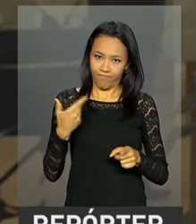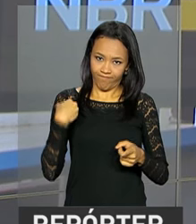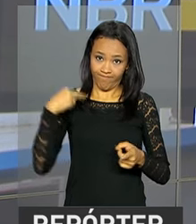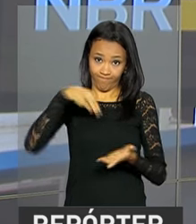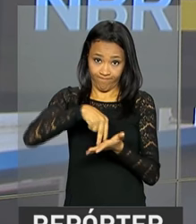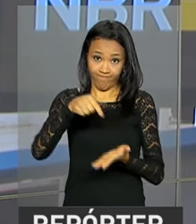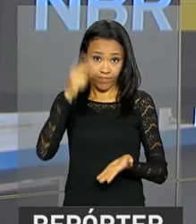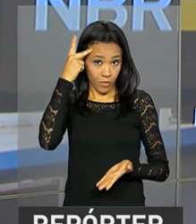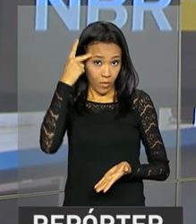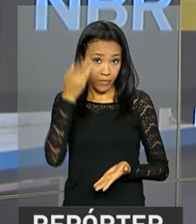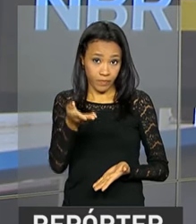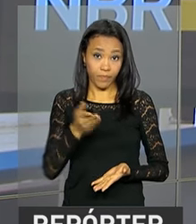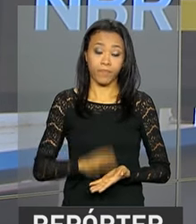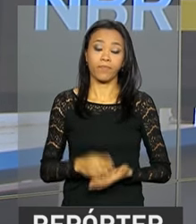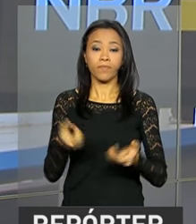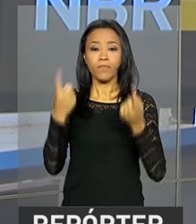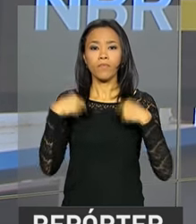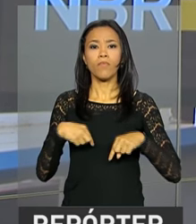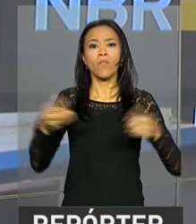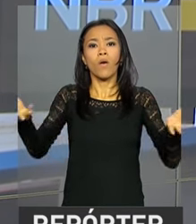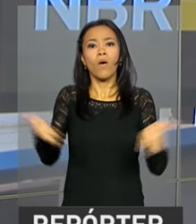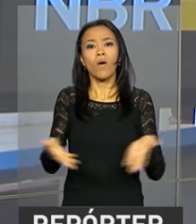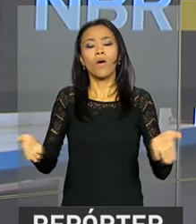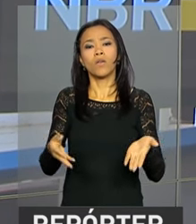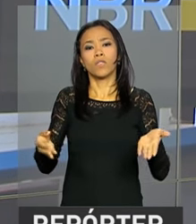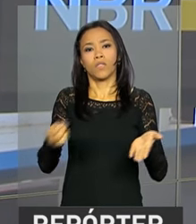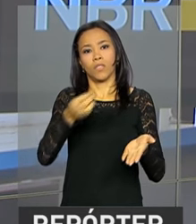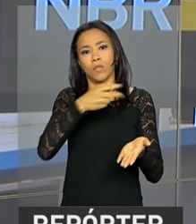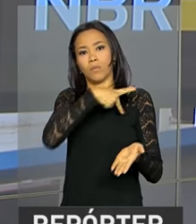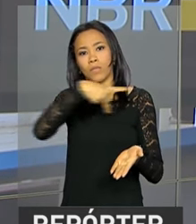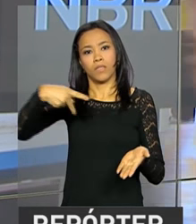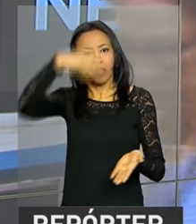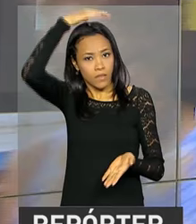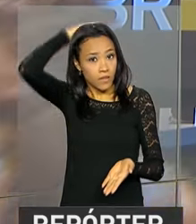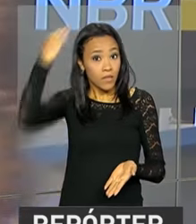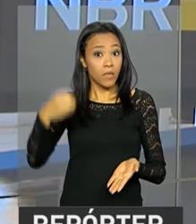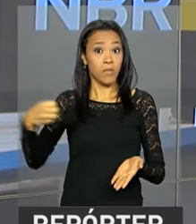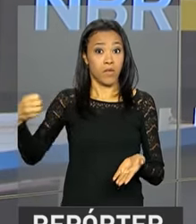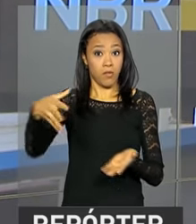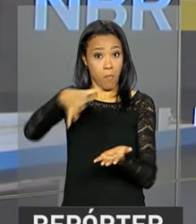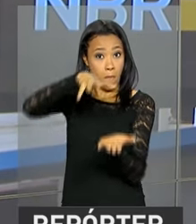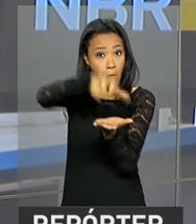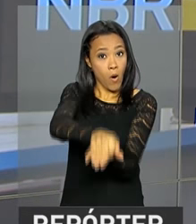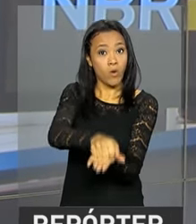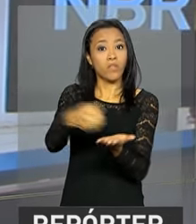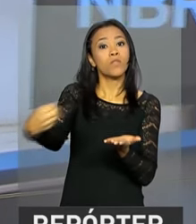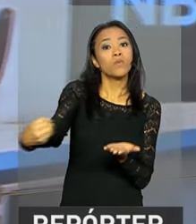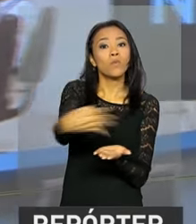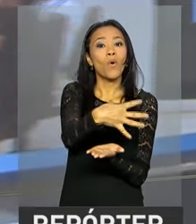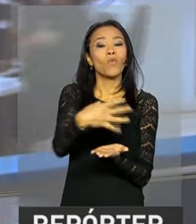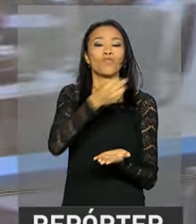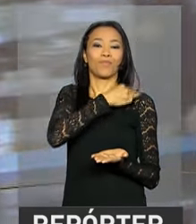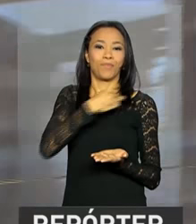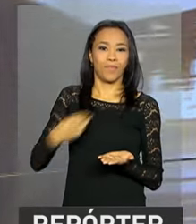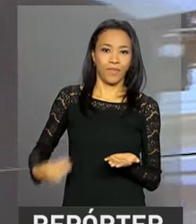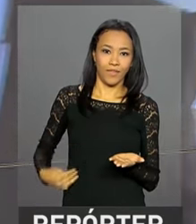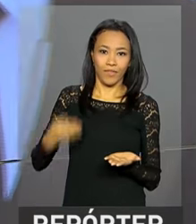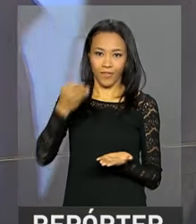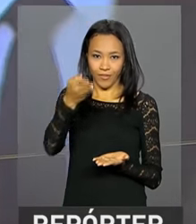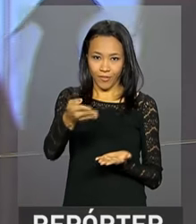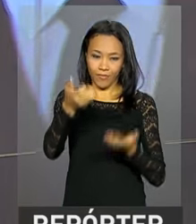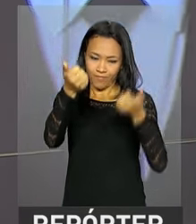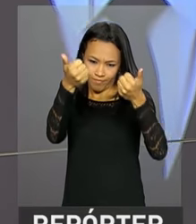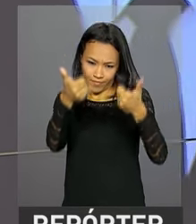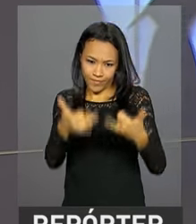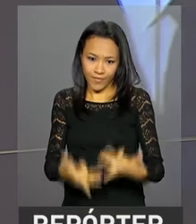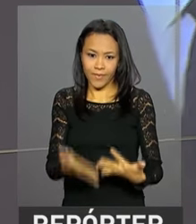Filho. E hoje o presidente Temer dá posse a novos ministros. Quem tem essas informações pra gente é o repórter João